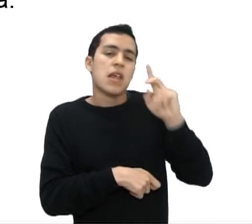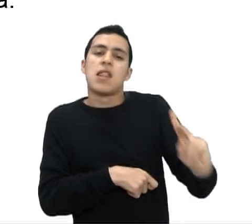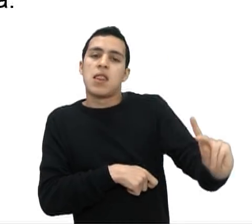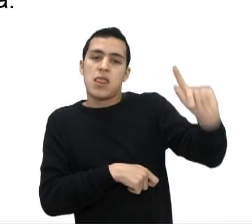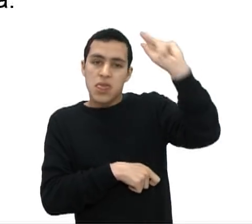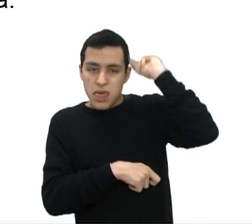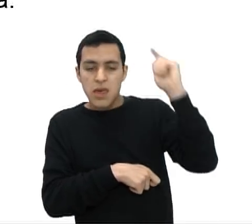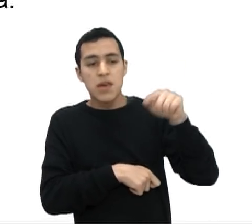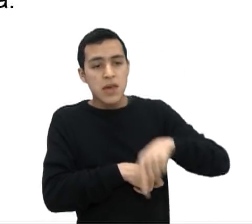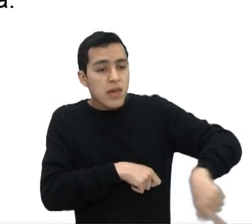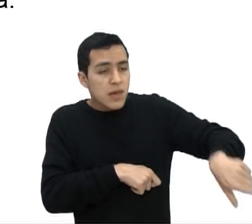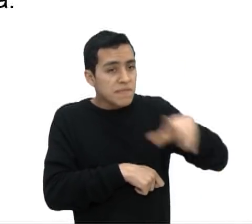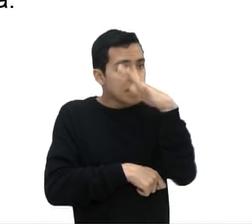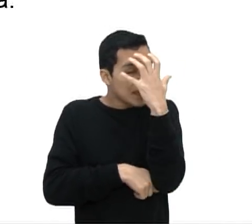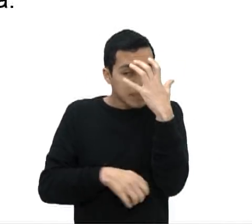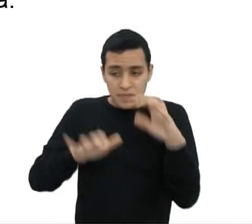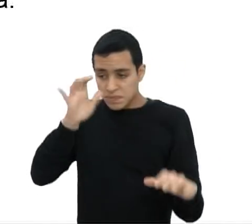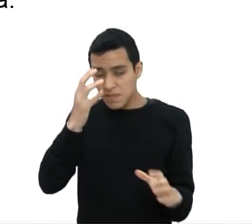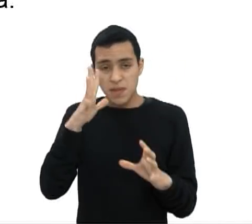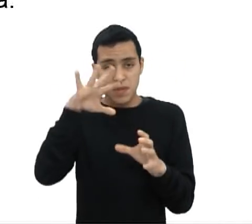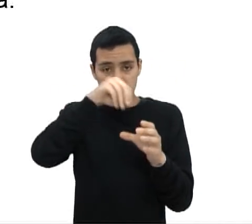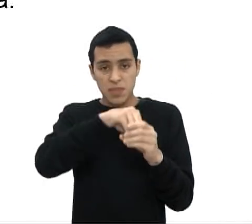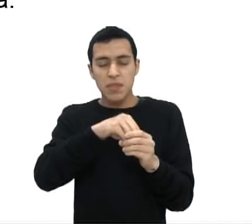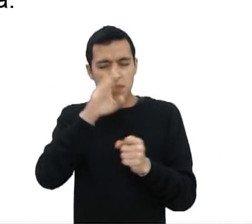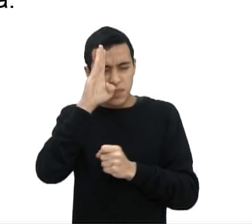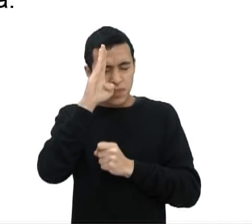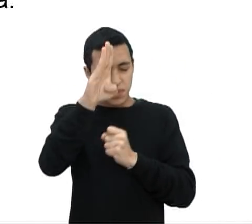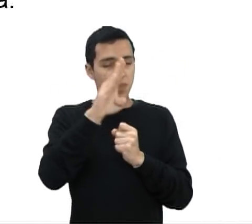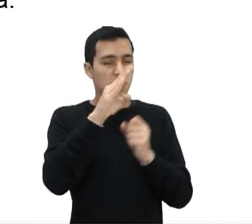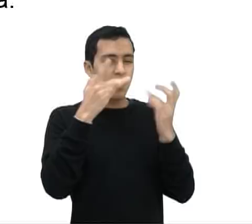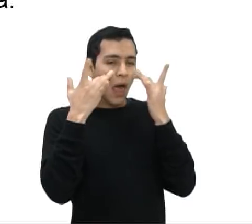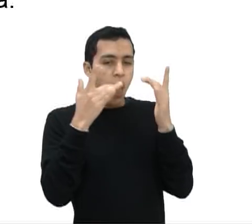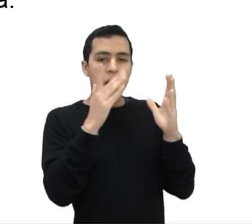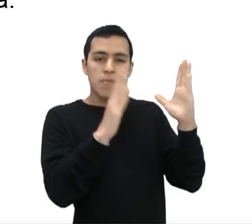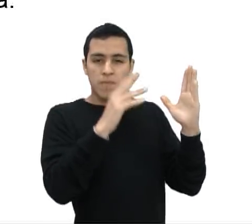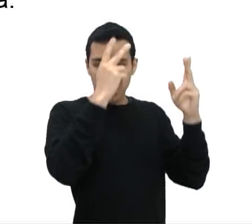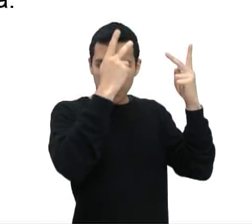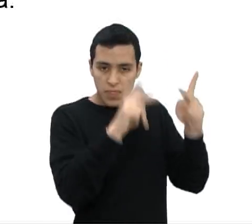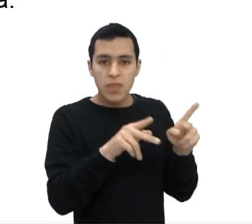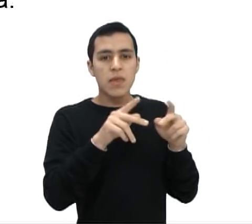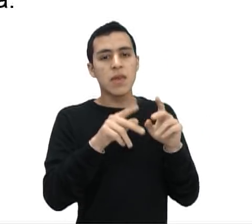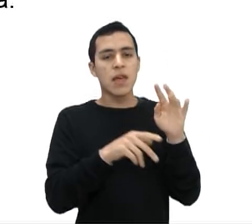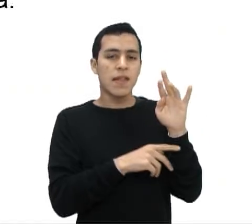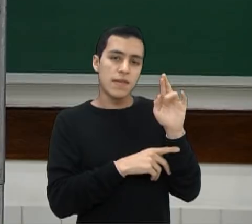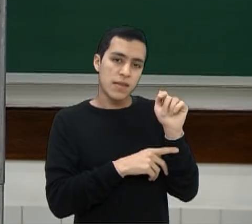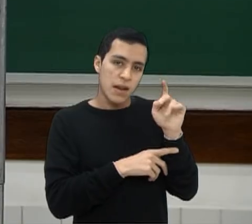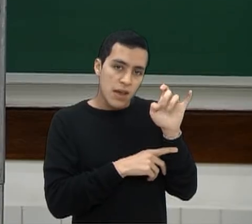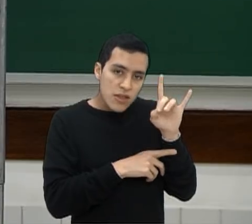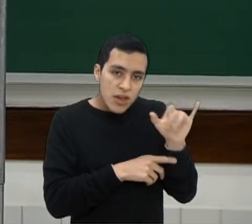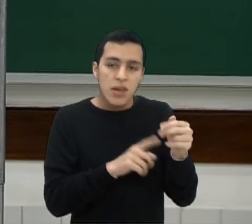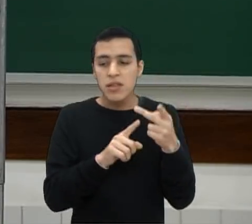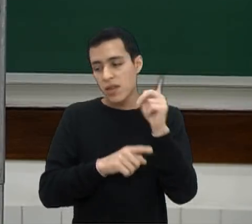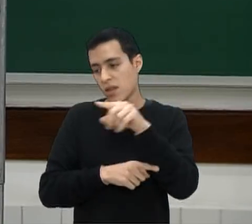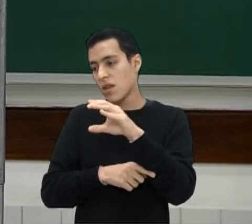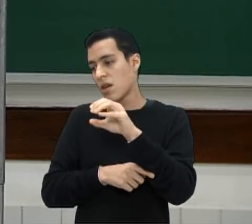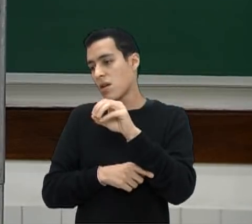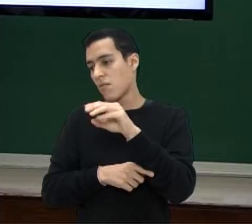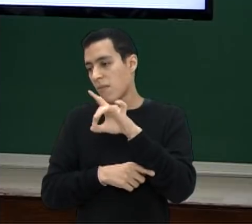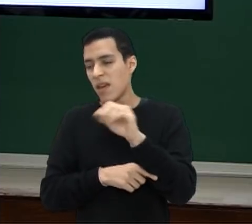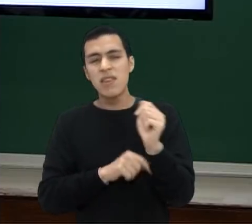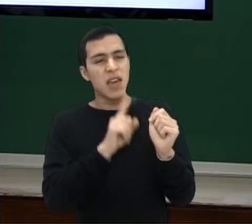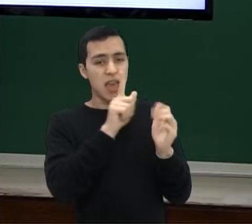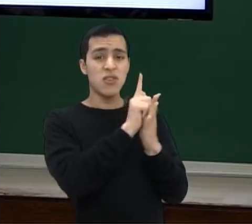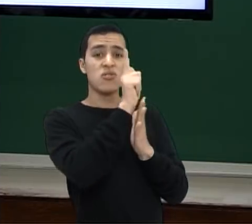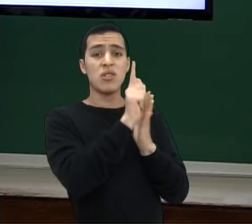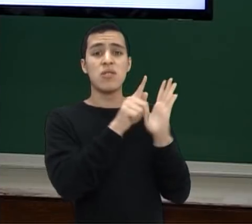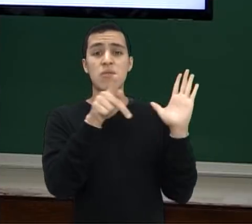Foram incorporadas aos principais gêneros de peças daquela época, que eram a tragédia e a comédia, alguns dos gêneros